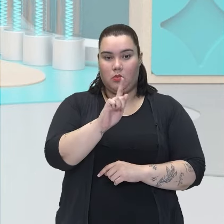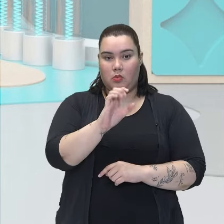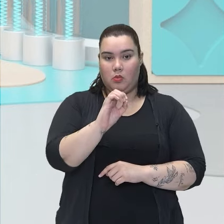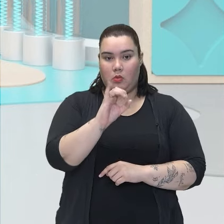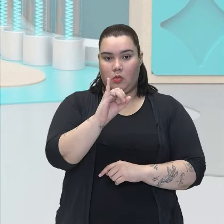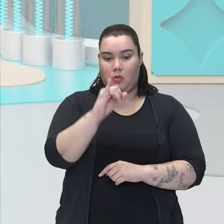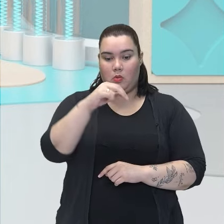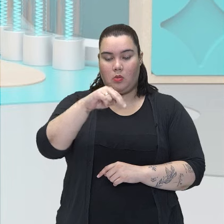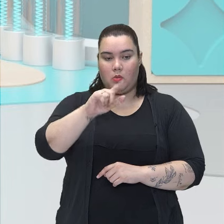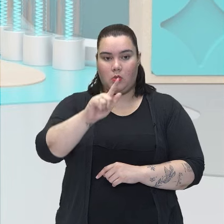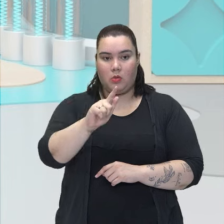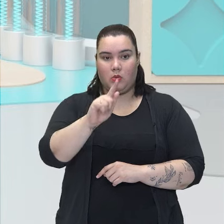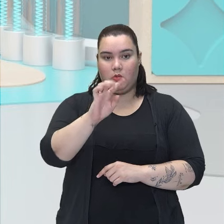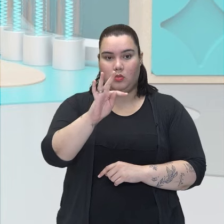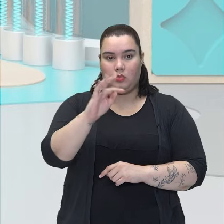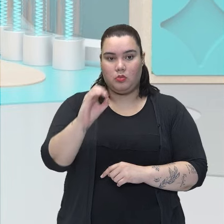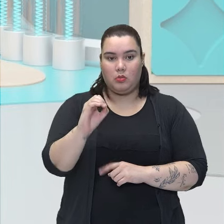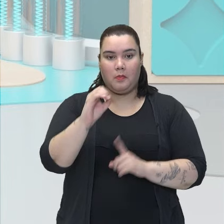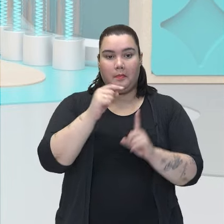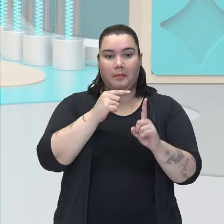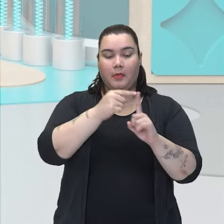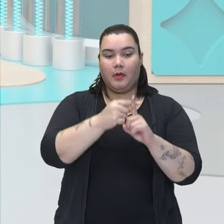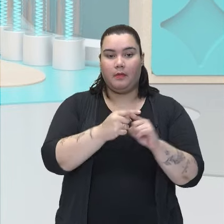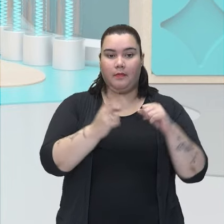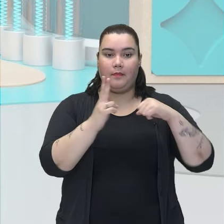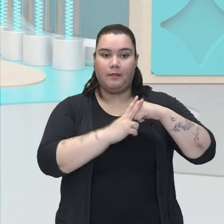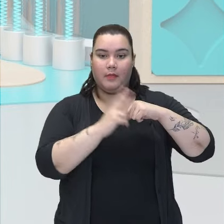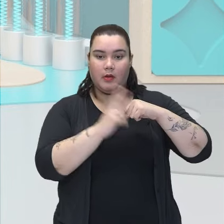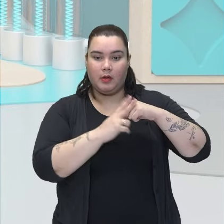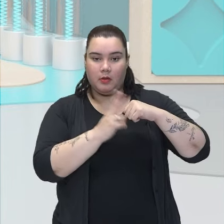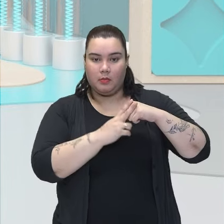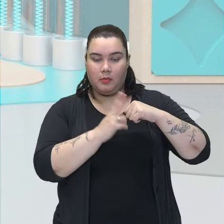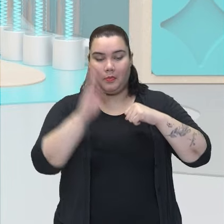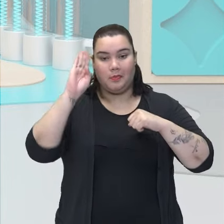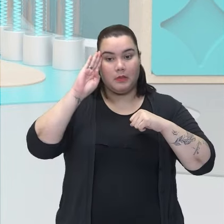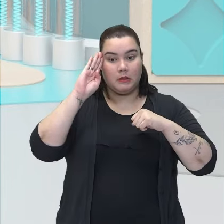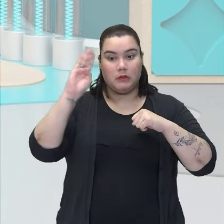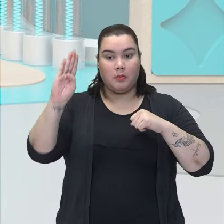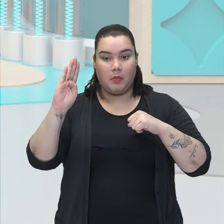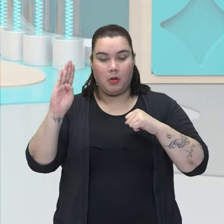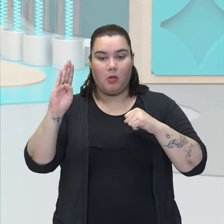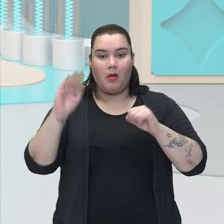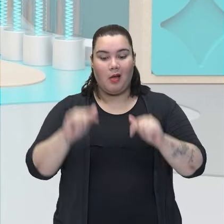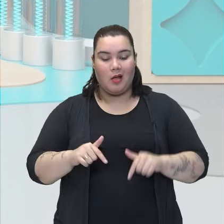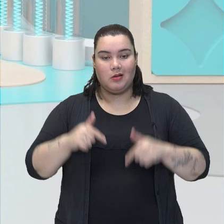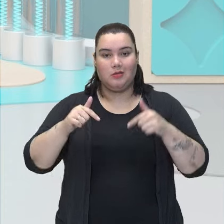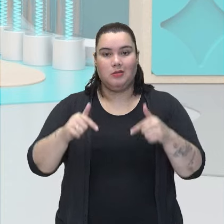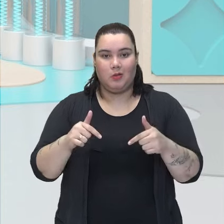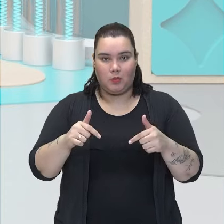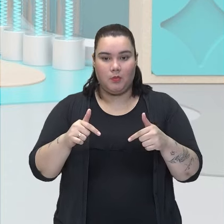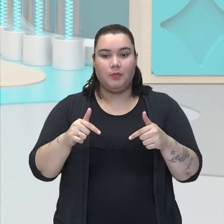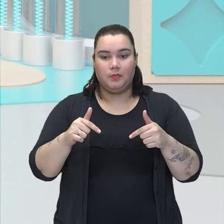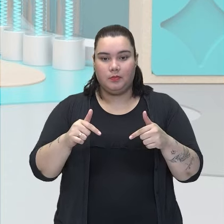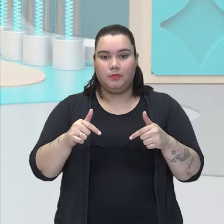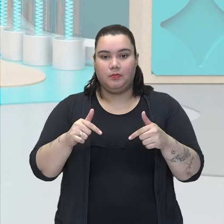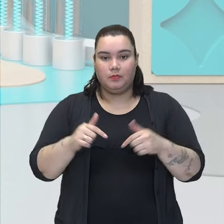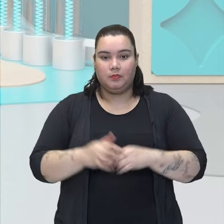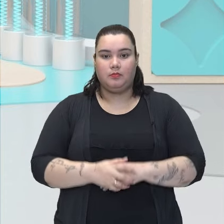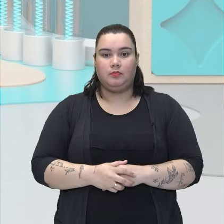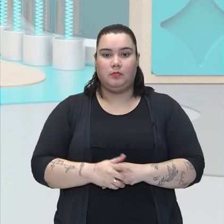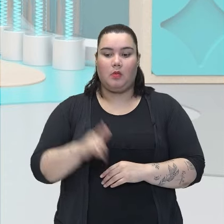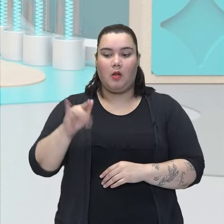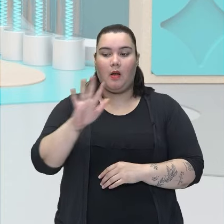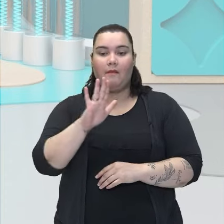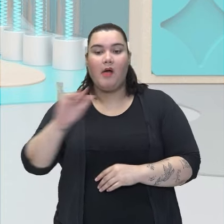é o futuro. E lá no final, ó, o verbo, que é o verbo principal, que é a ação que a pessoa vai realizar. Ela vai